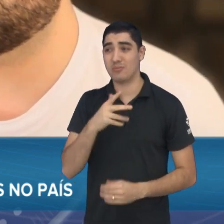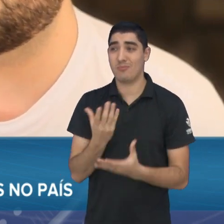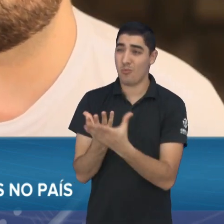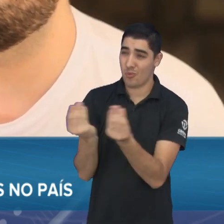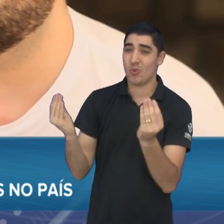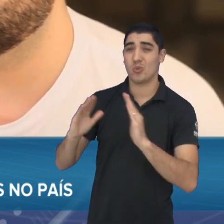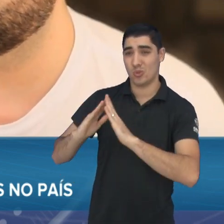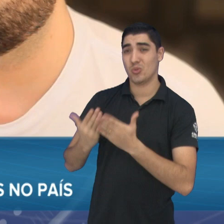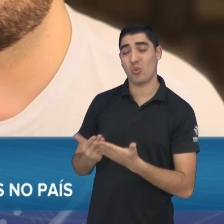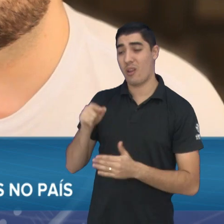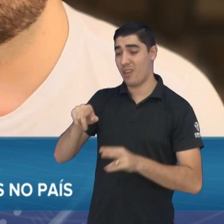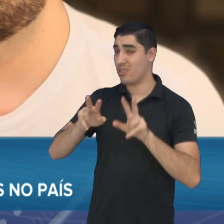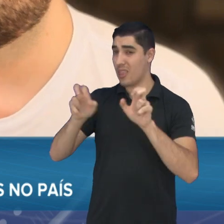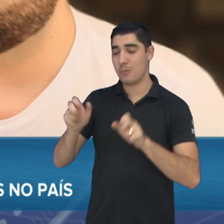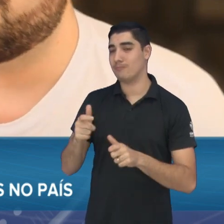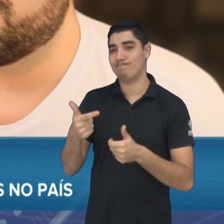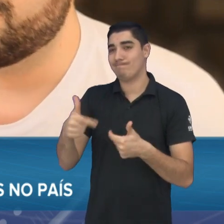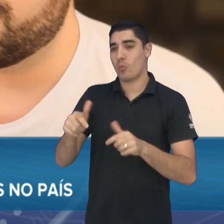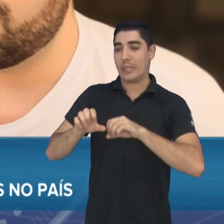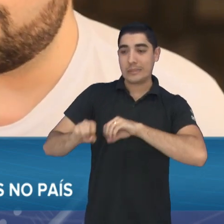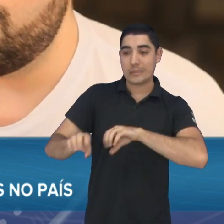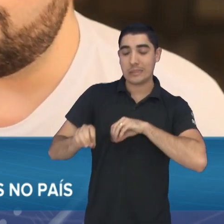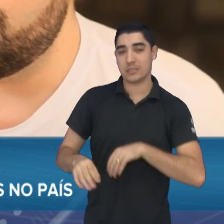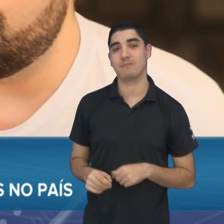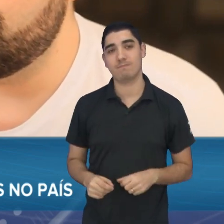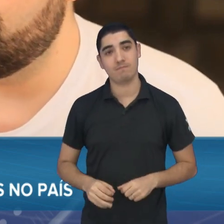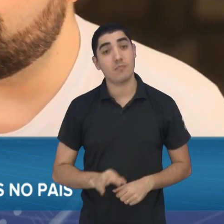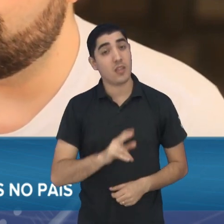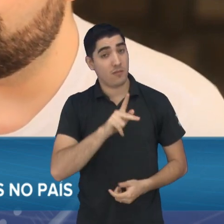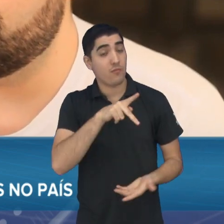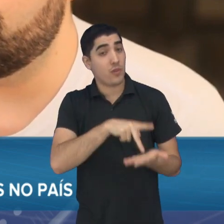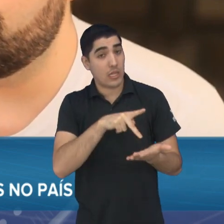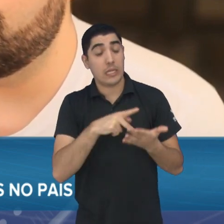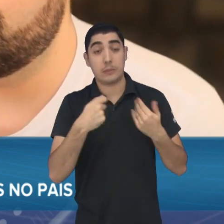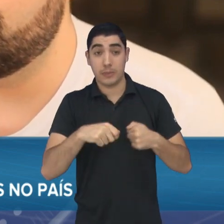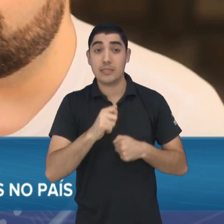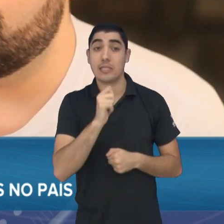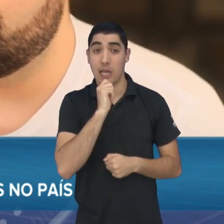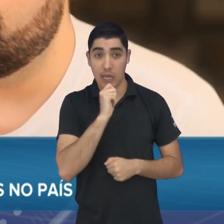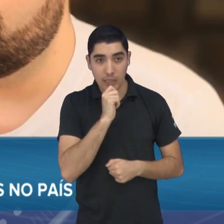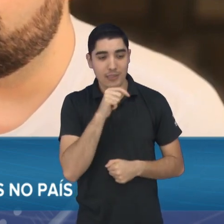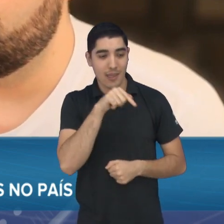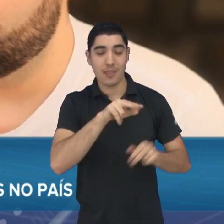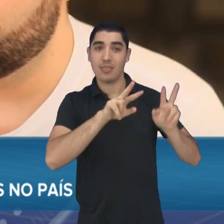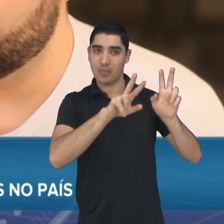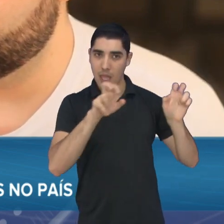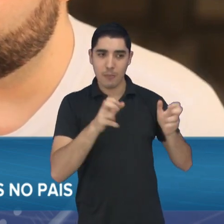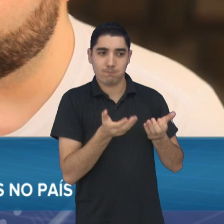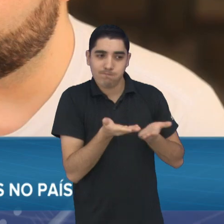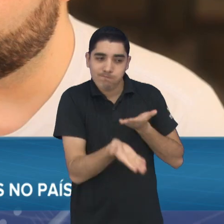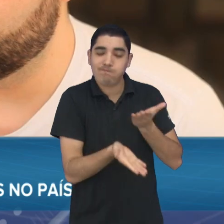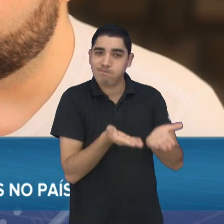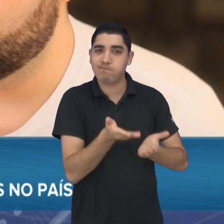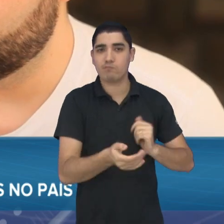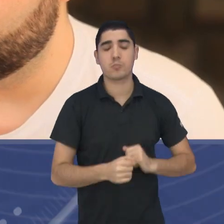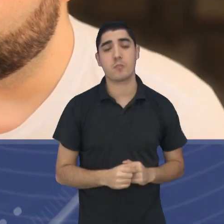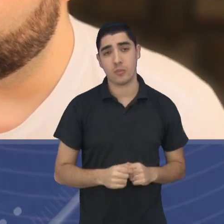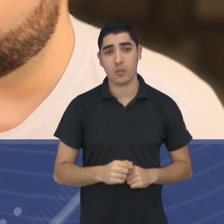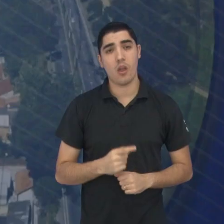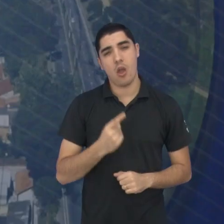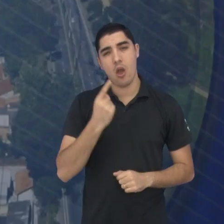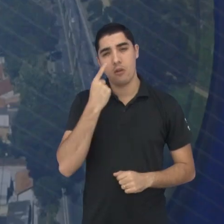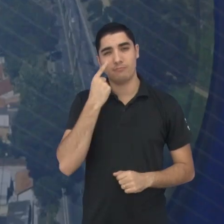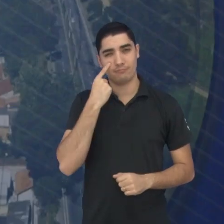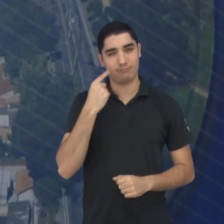trabalhar esse tipo de assunto dentro das escolas. Precisamos discutir muito mais sobre esse assunto. Olha só, gente, eu falei